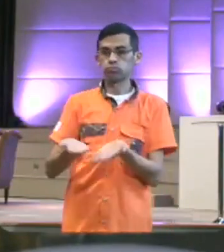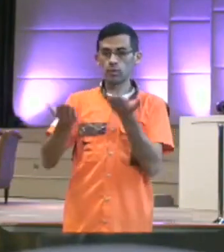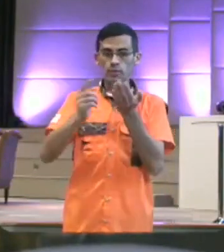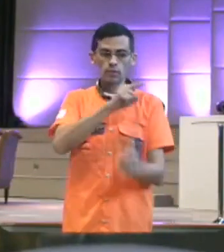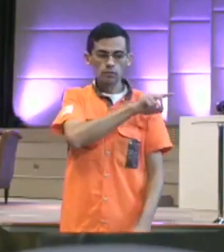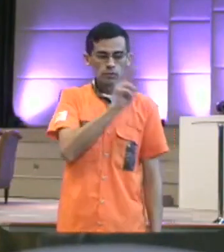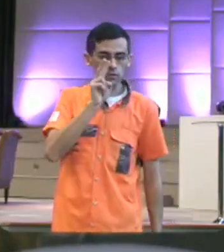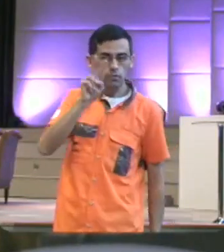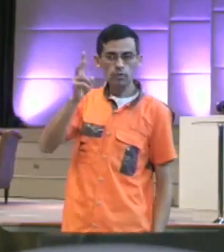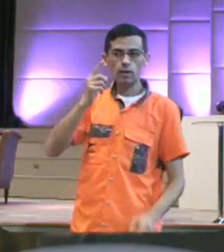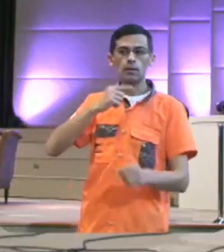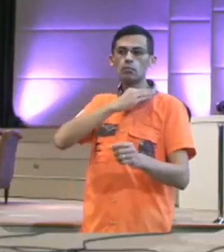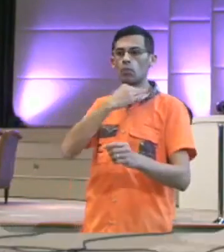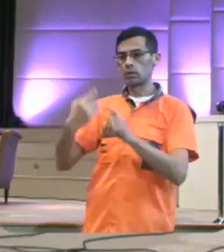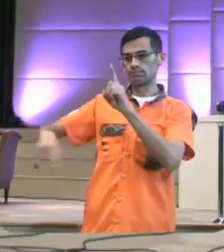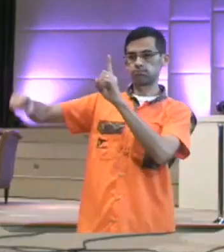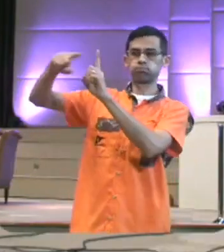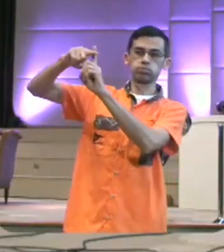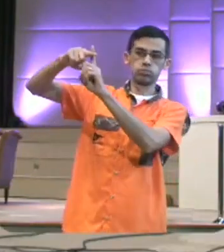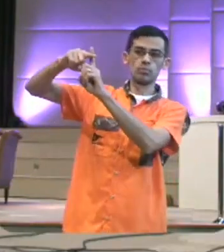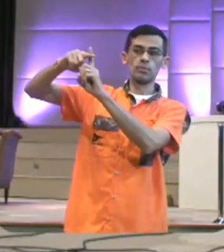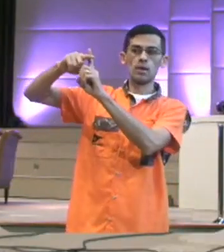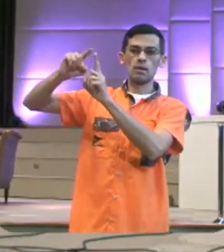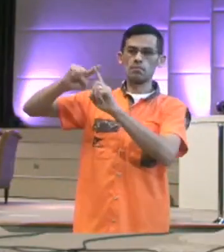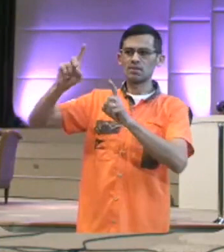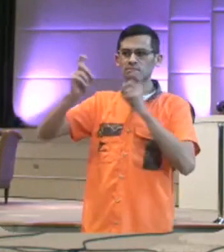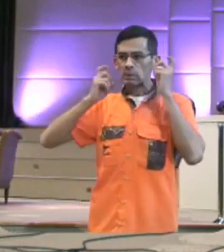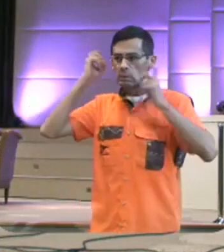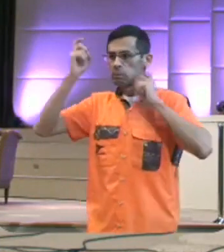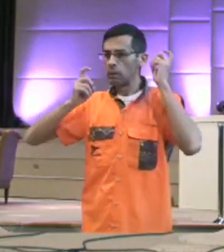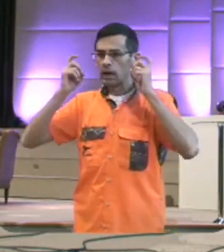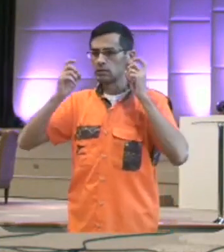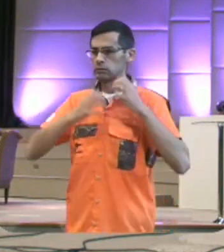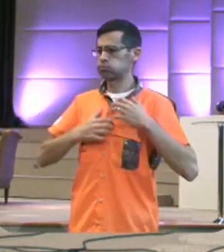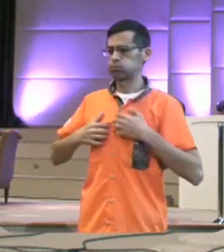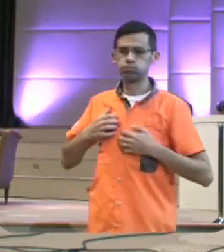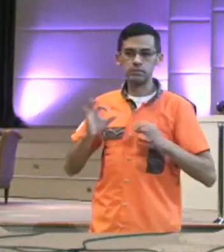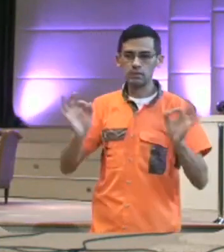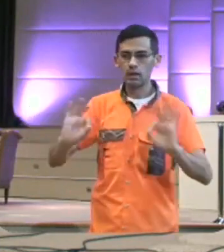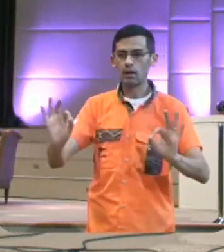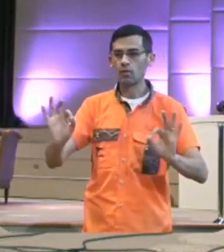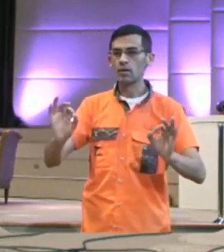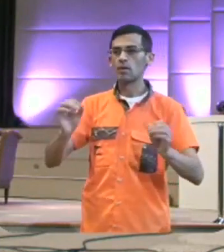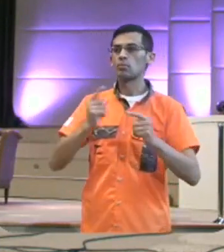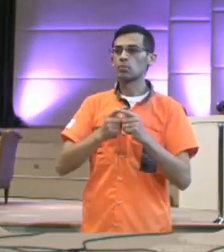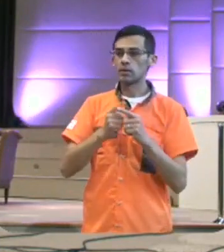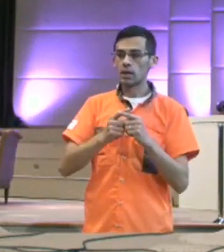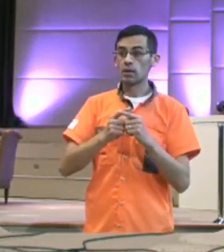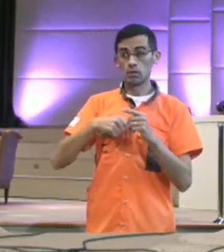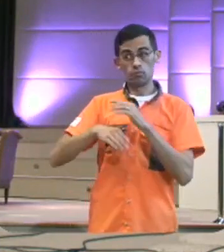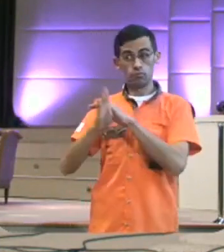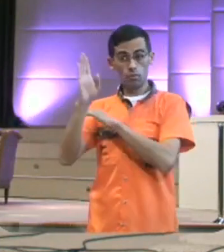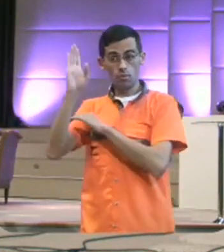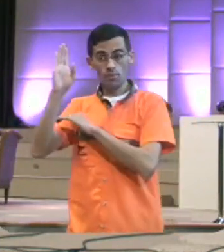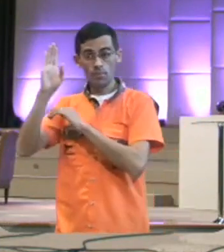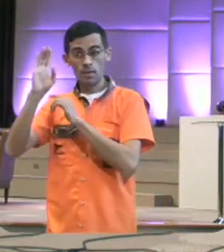vocês vão me ver morrer na cruz, mas não fiquem preocupados, porque eu